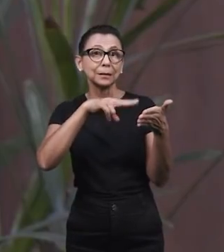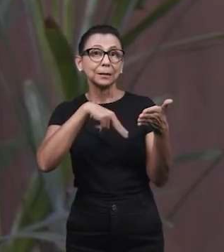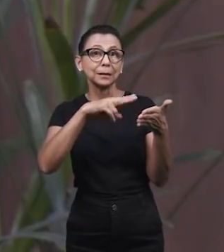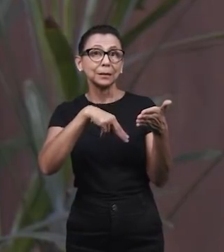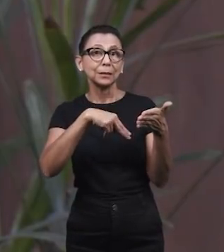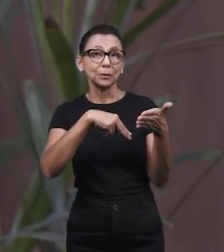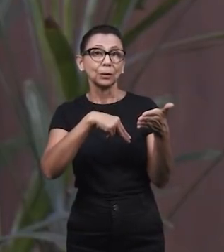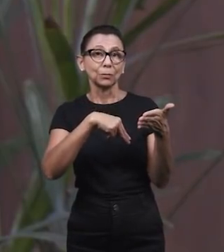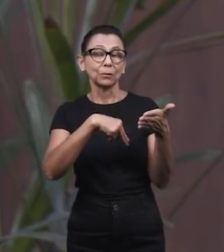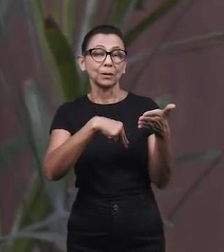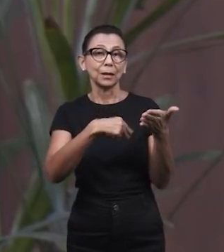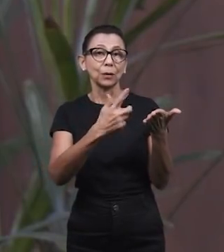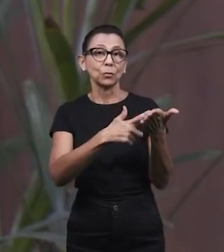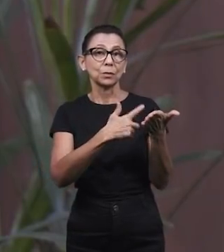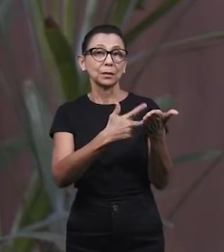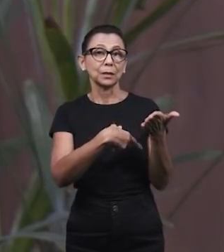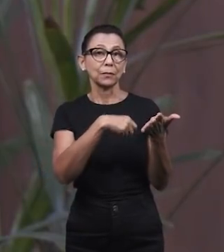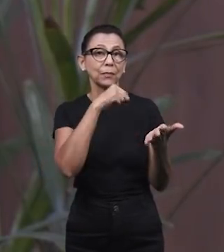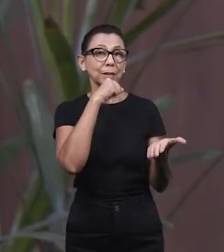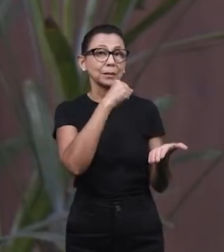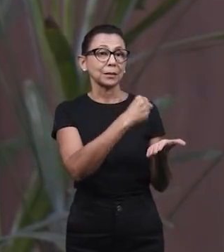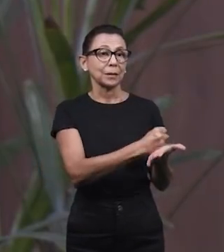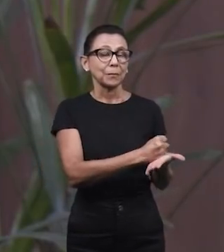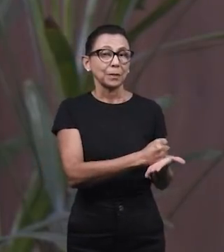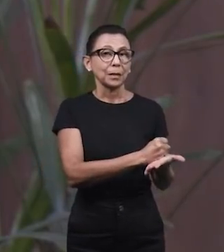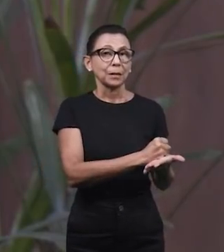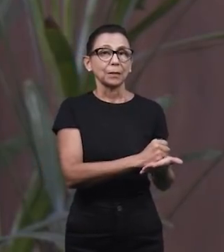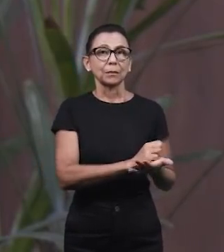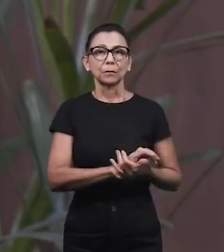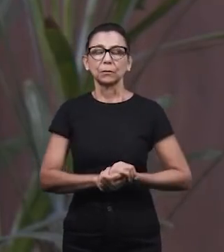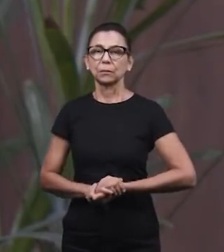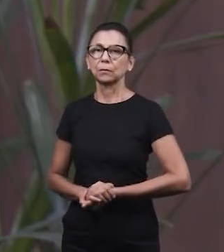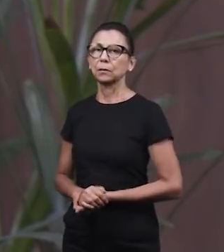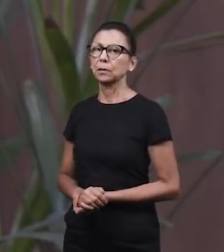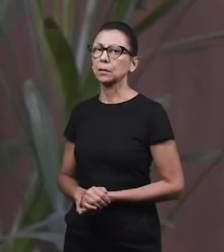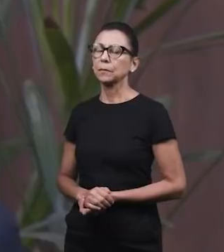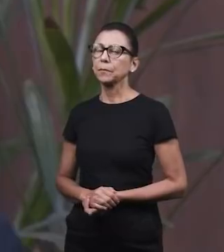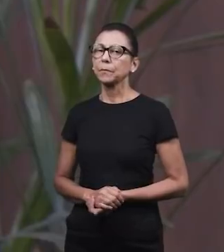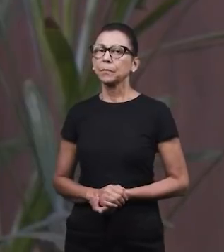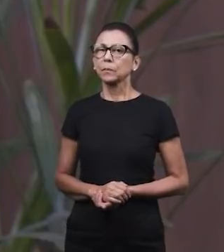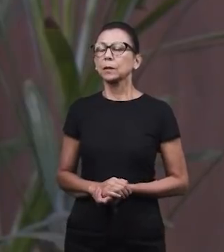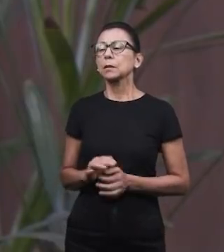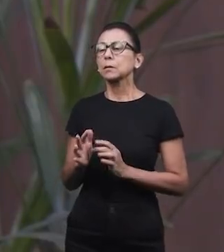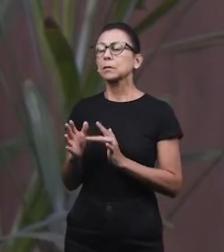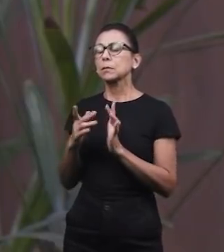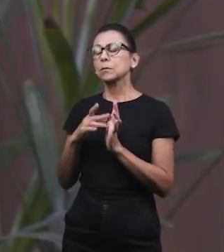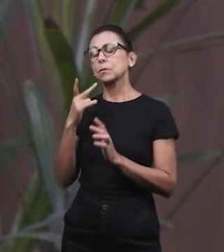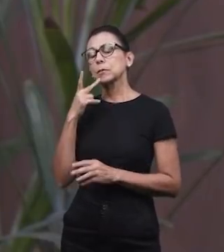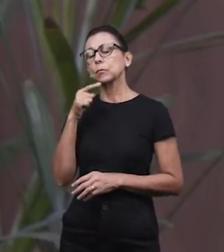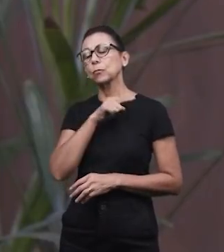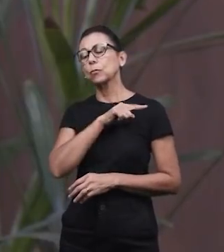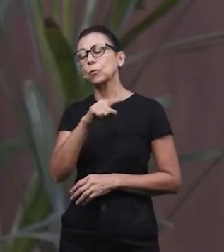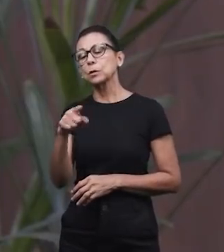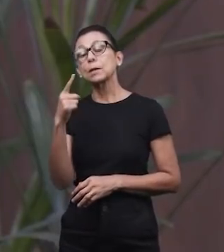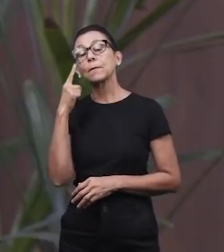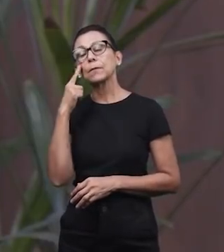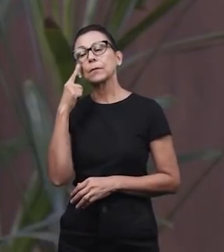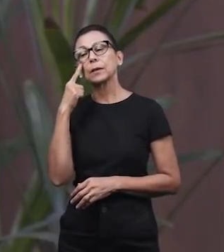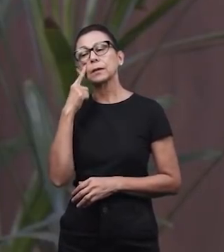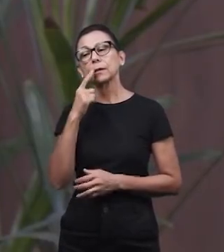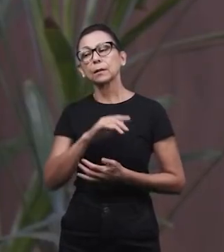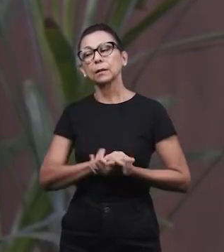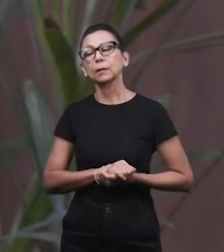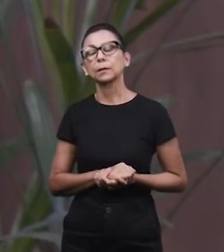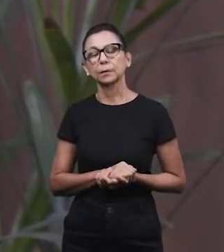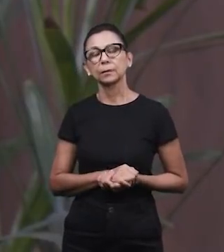as Escrituras, né? Quer dizer, não foi uma palavra assim, vocês precisam examinar. Não, vocês examinam as Escrituras porque